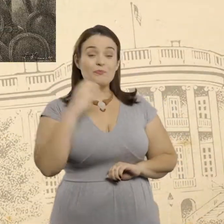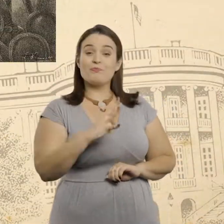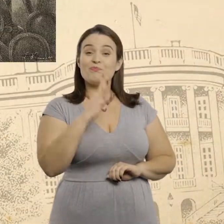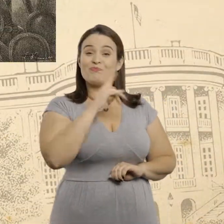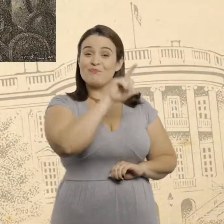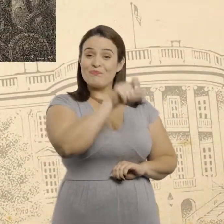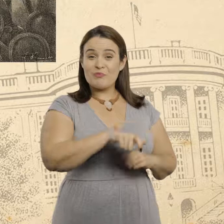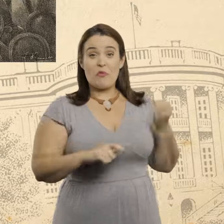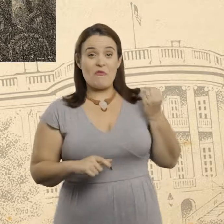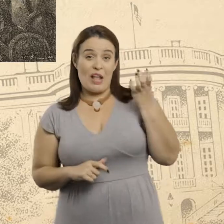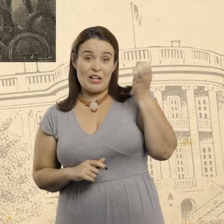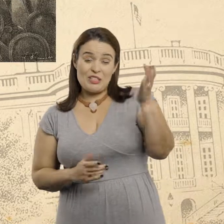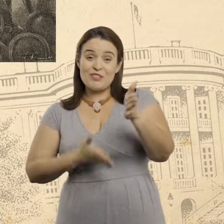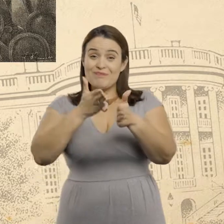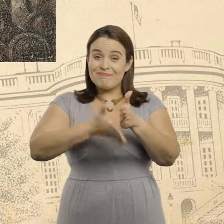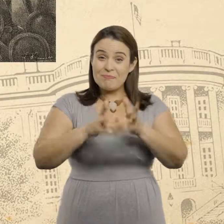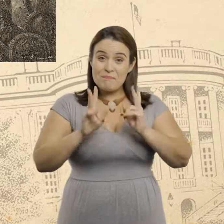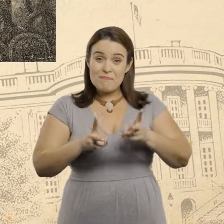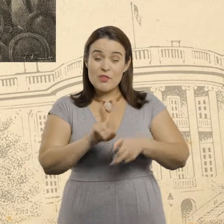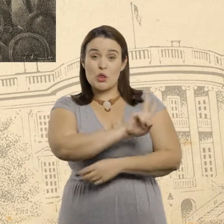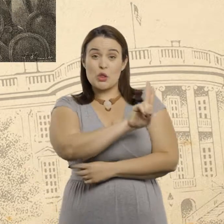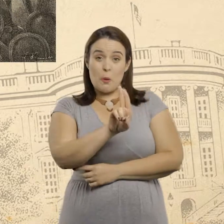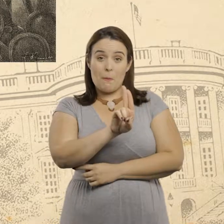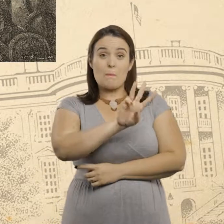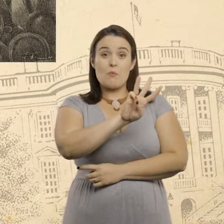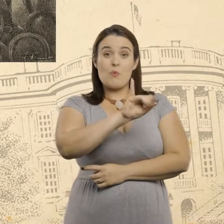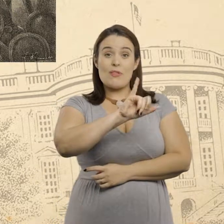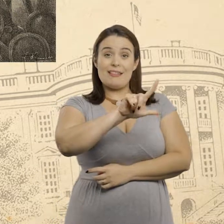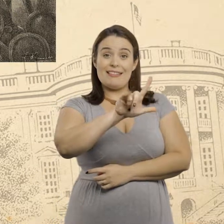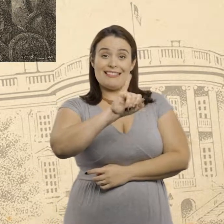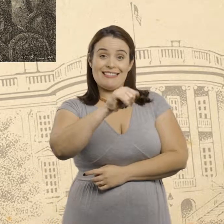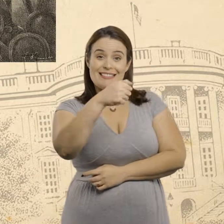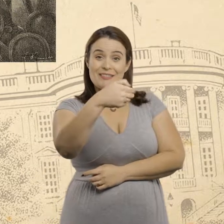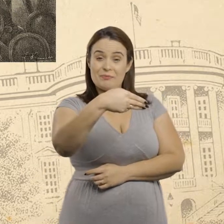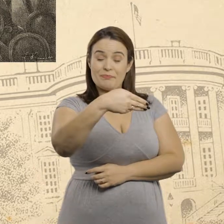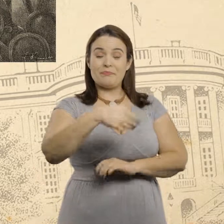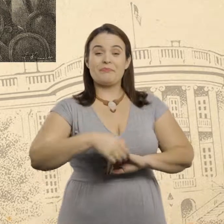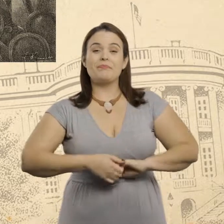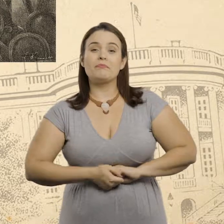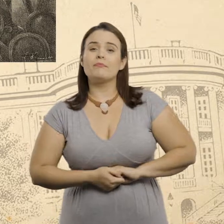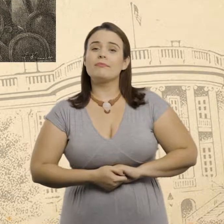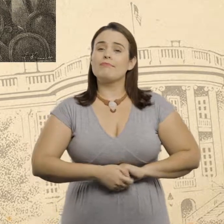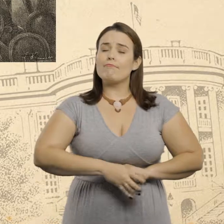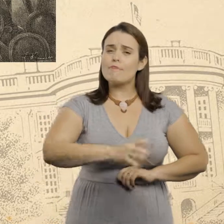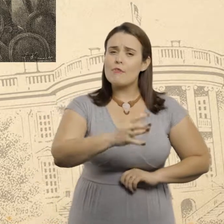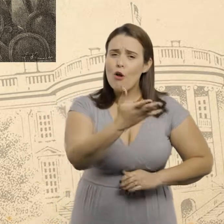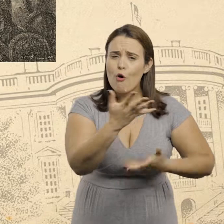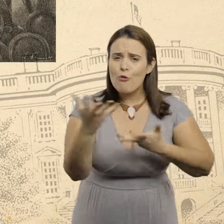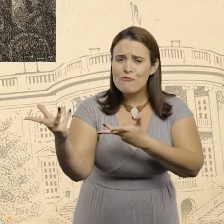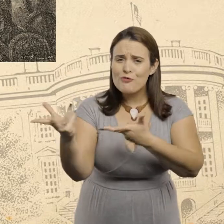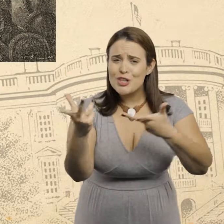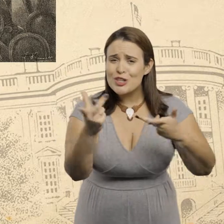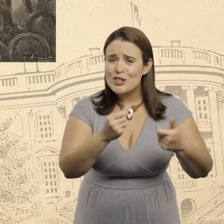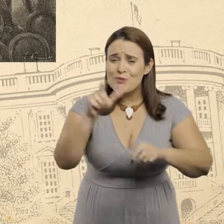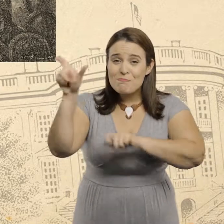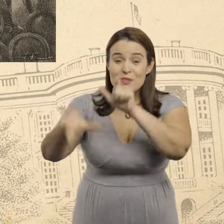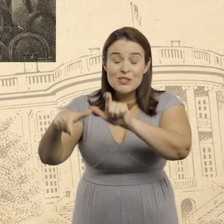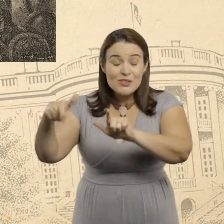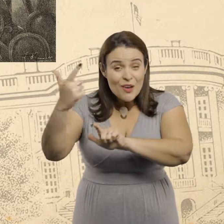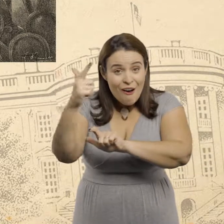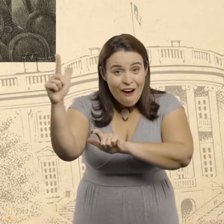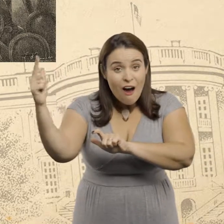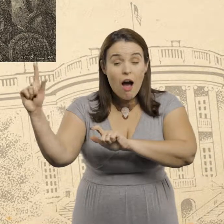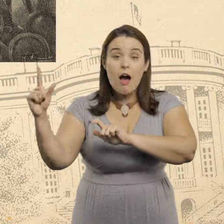Passepartout conheceu um viajante do mesmo trem, chamado William Hitch. William Hitch convidou os outros